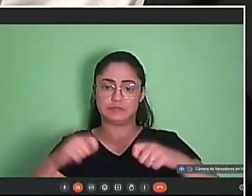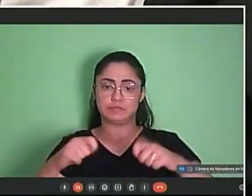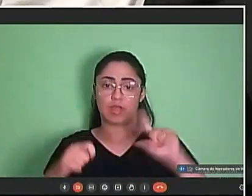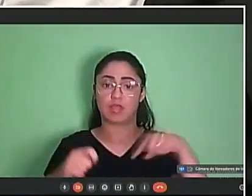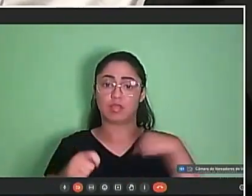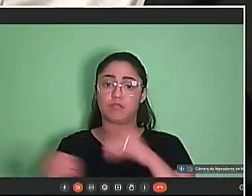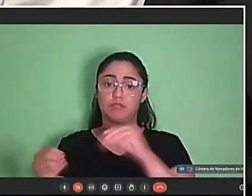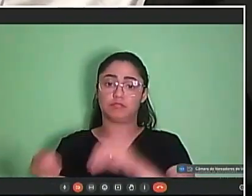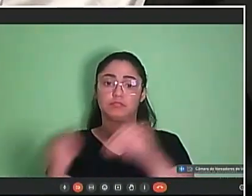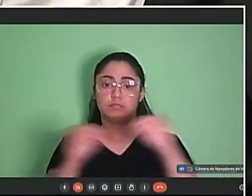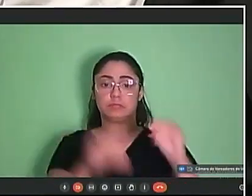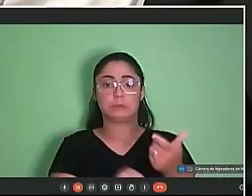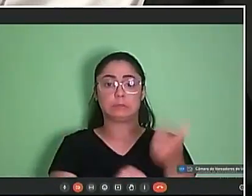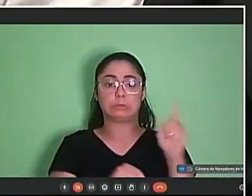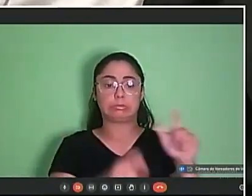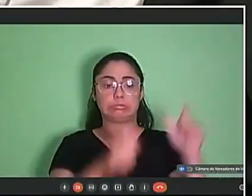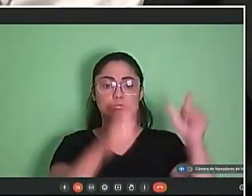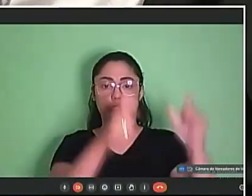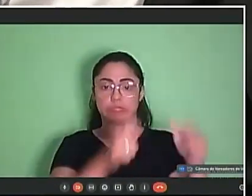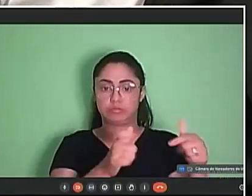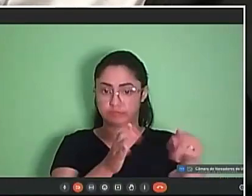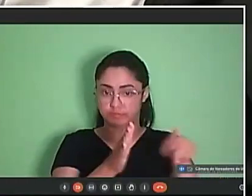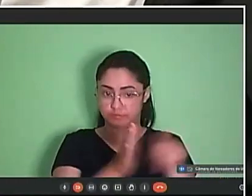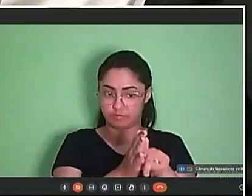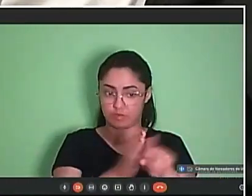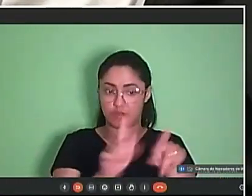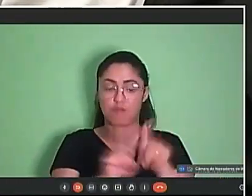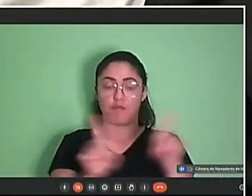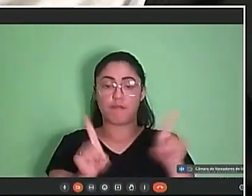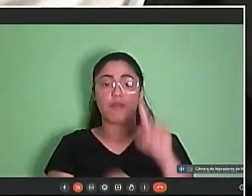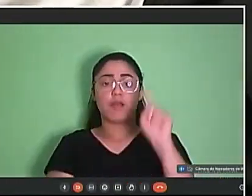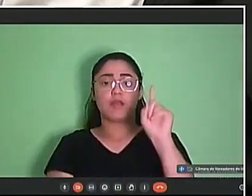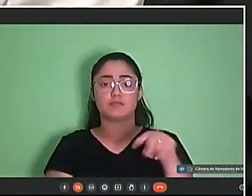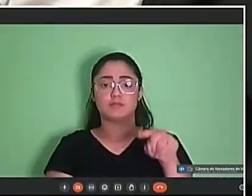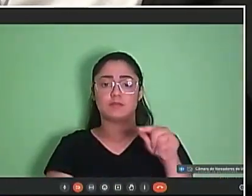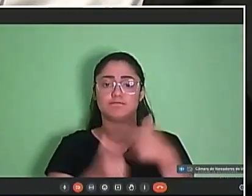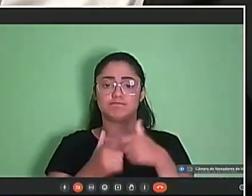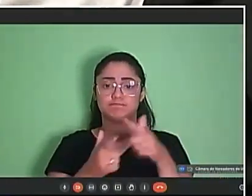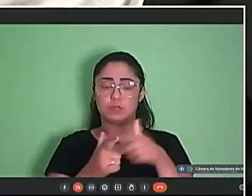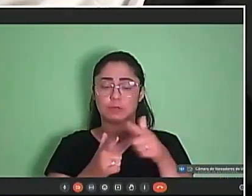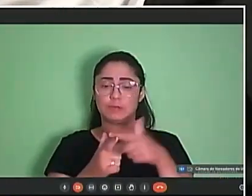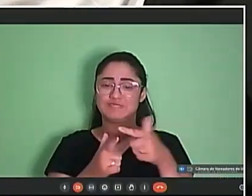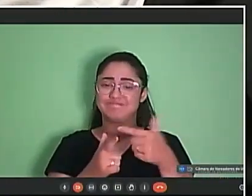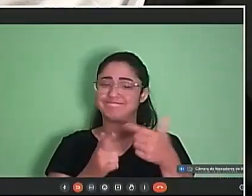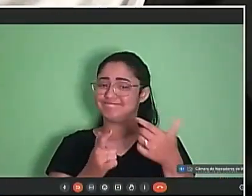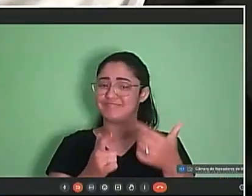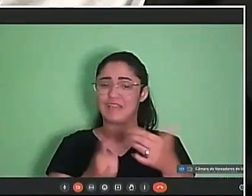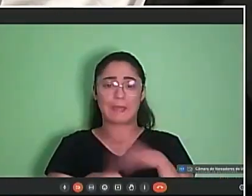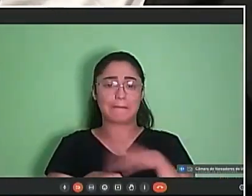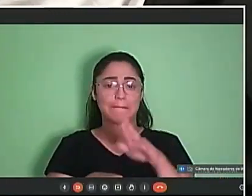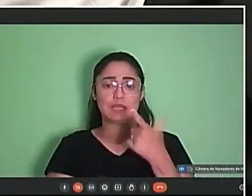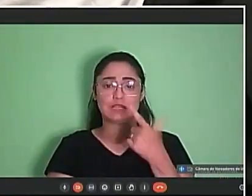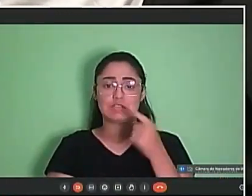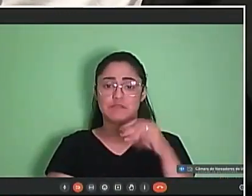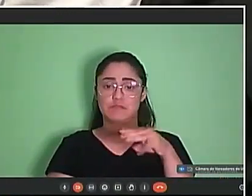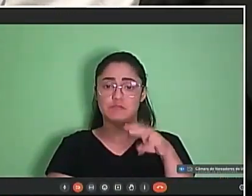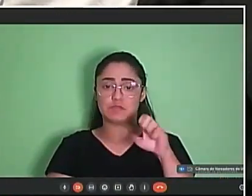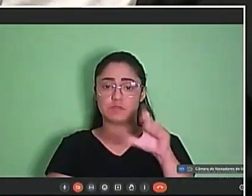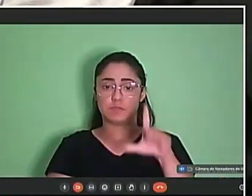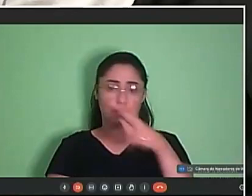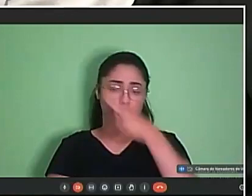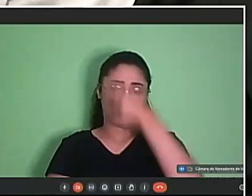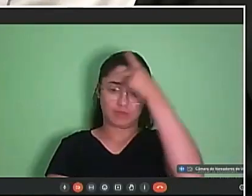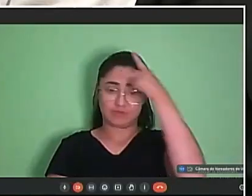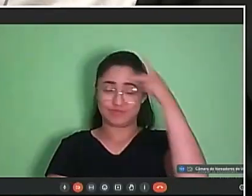outros lugares. Mas é uma situação, foram praticamente quase 20 mil pessoas que foram atingidas, então é um volume muito